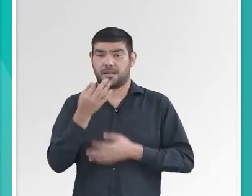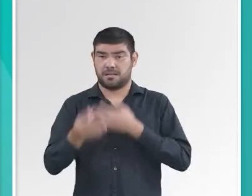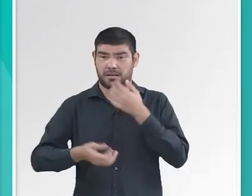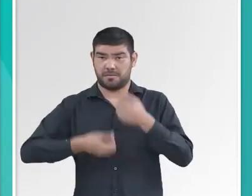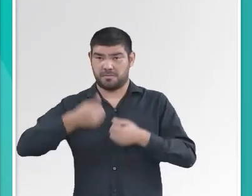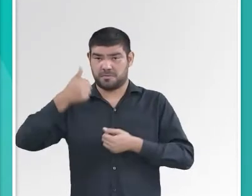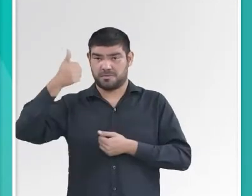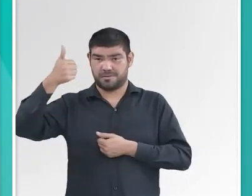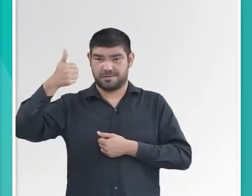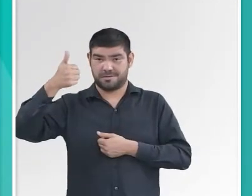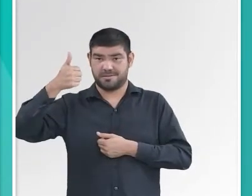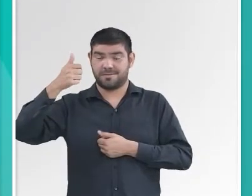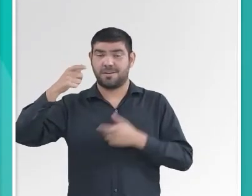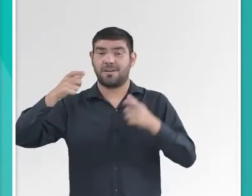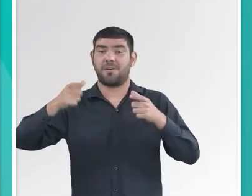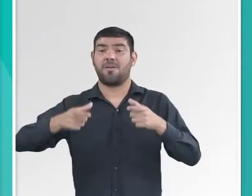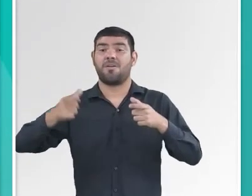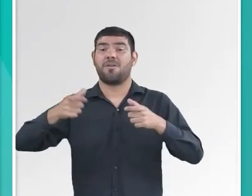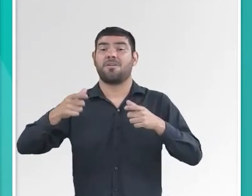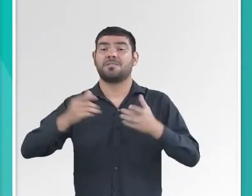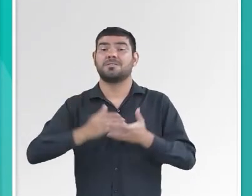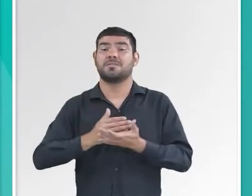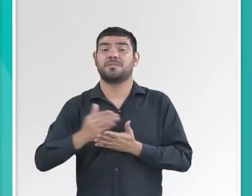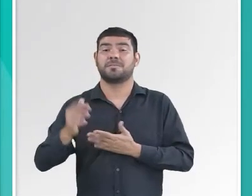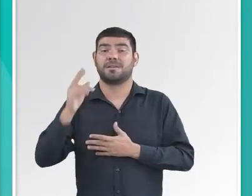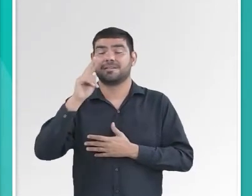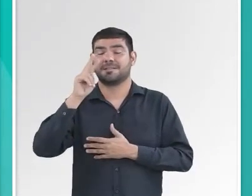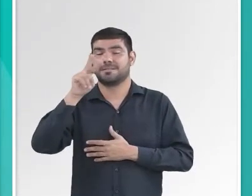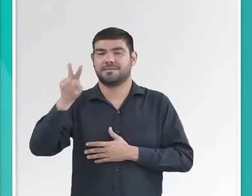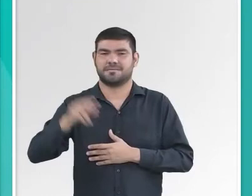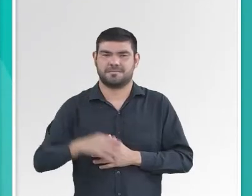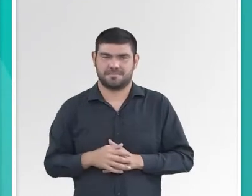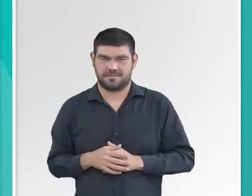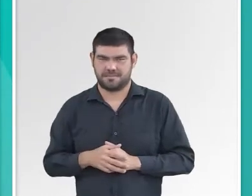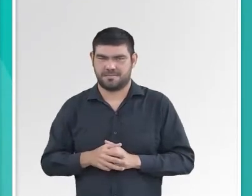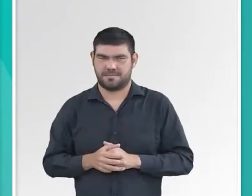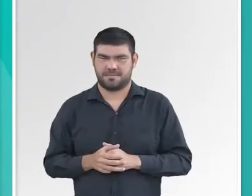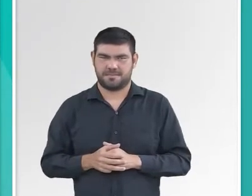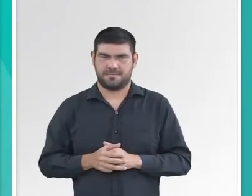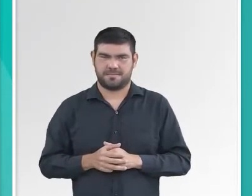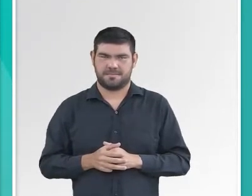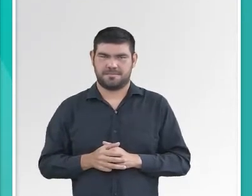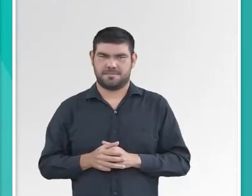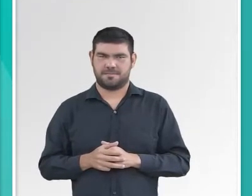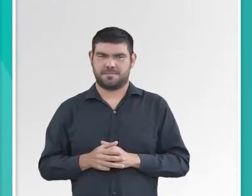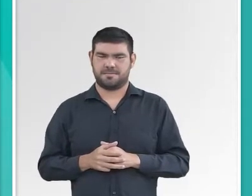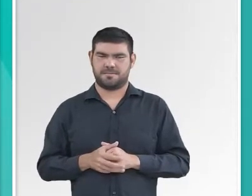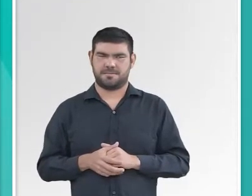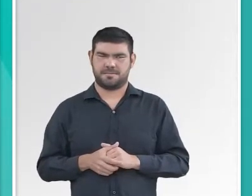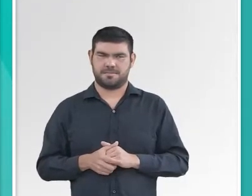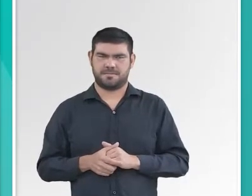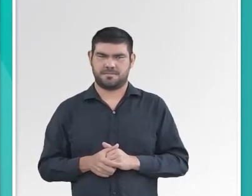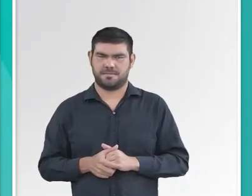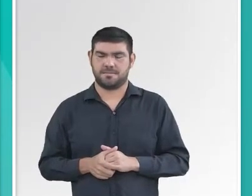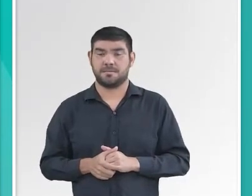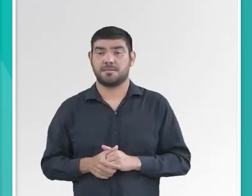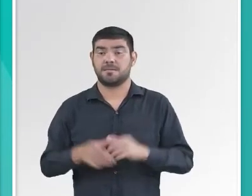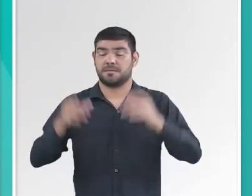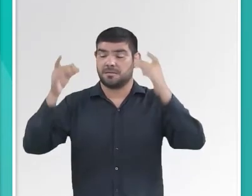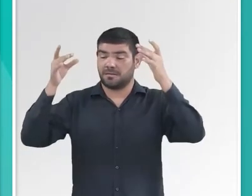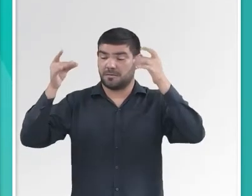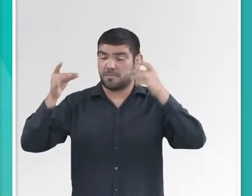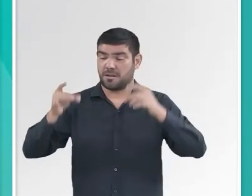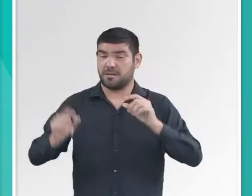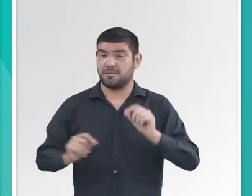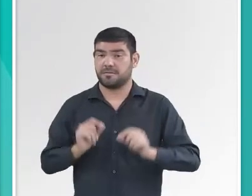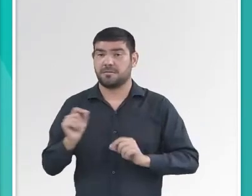olha só onde elas aparecem aqui no nosso texto. Vamos destacar aqui para você. Olha só. O que ele está dizendo para a gente? Que, olha só,